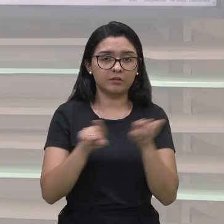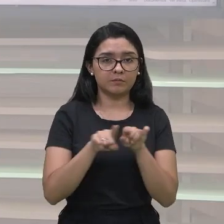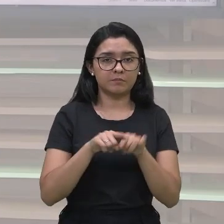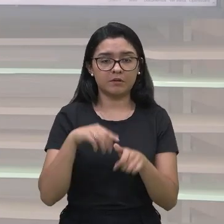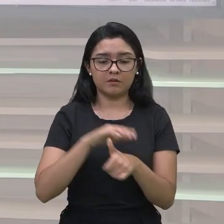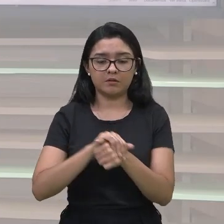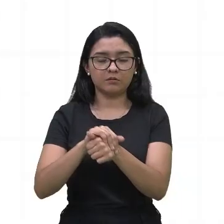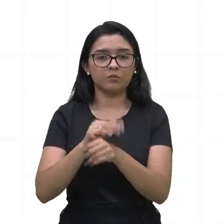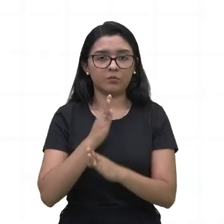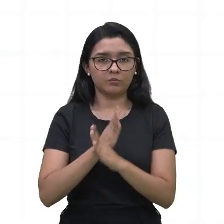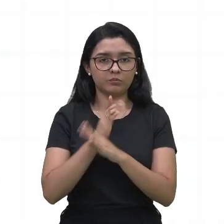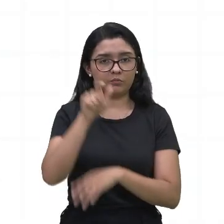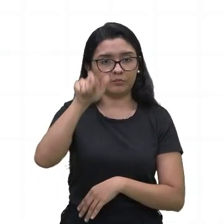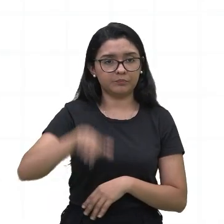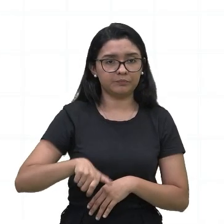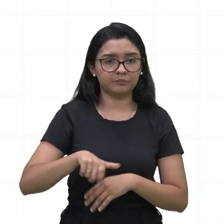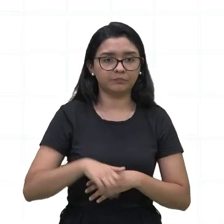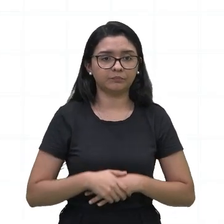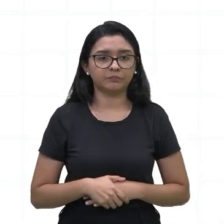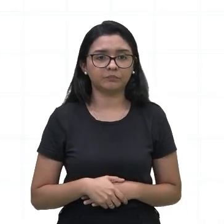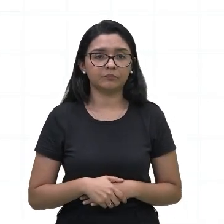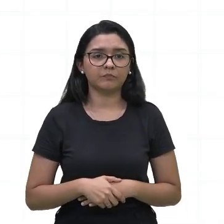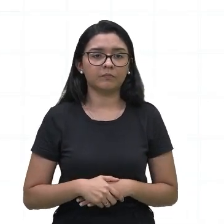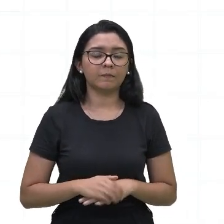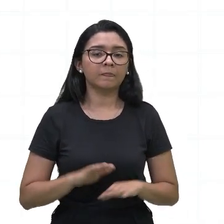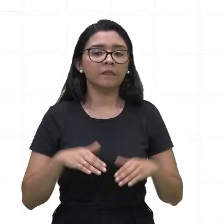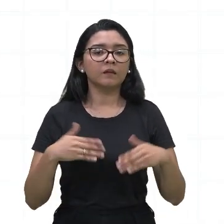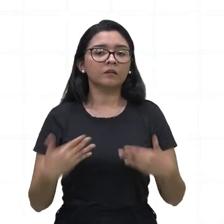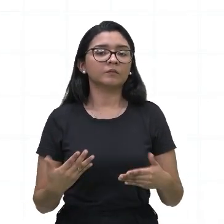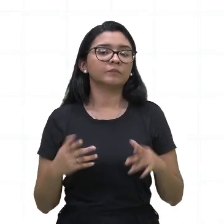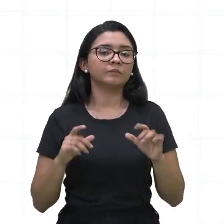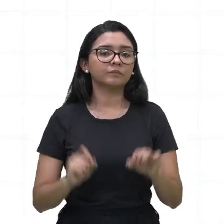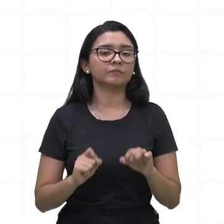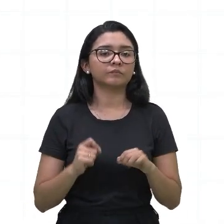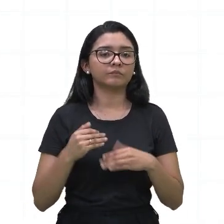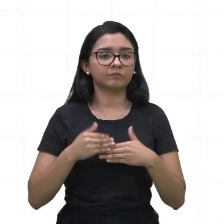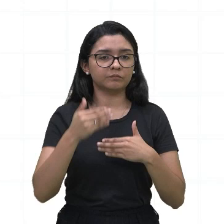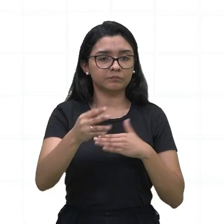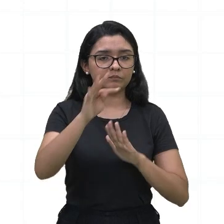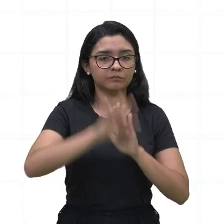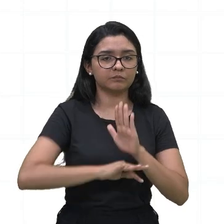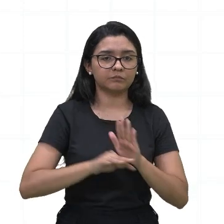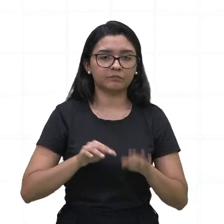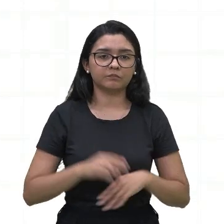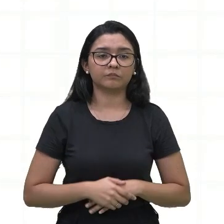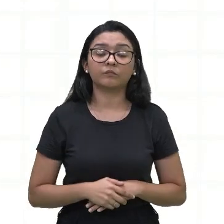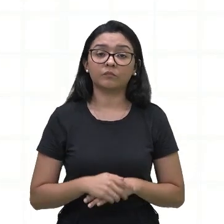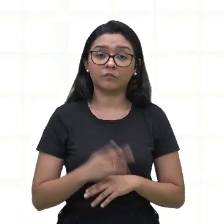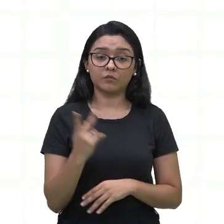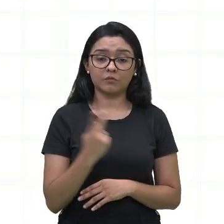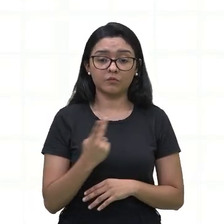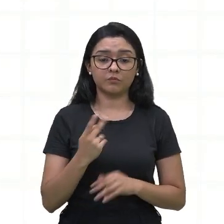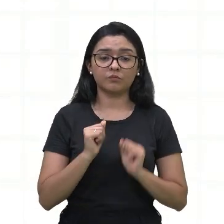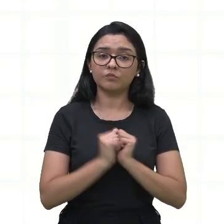bem. Vamos prosseguindo? Olha só. Então, temos aqui, ó, prosseguindo o texto, Ele diz assim: juntos